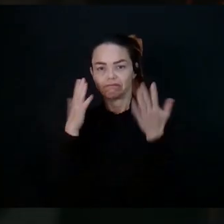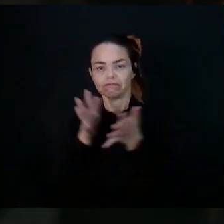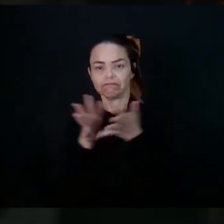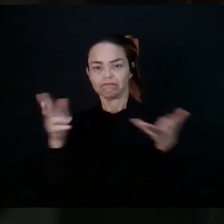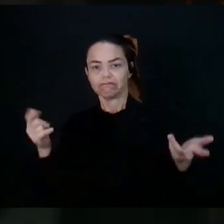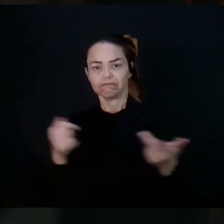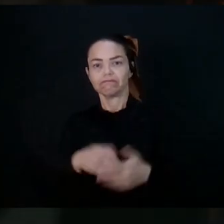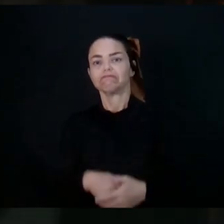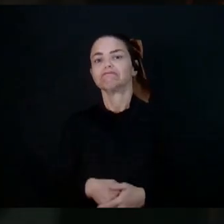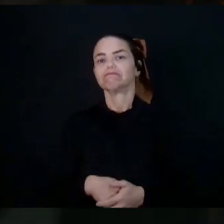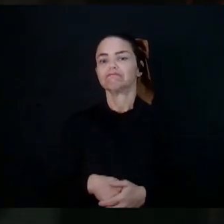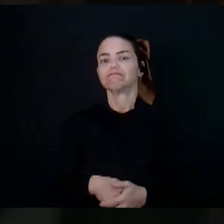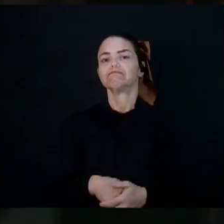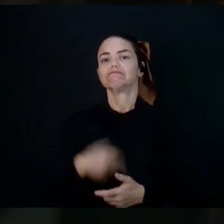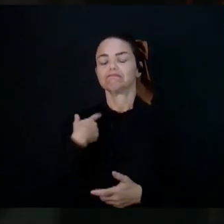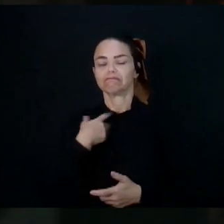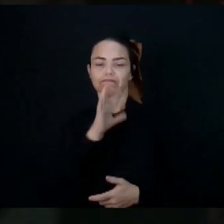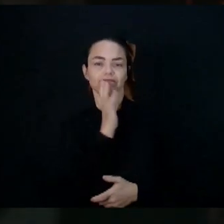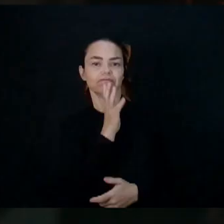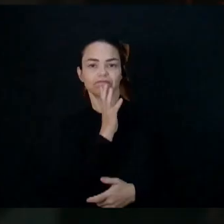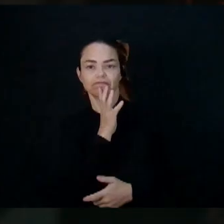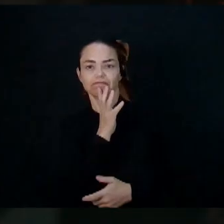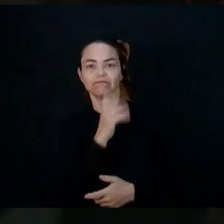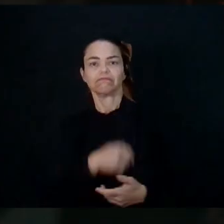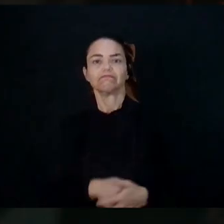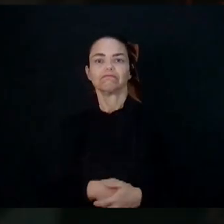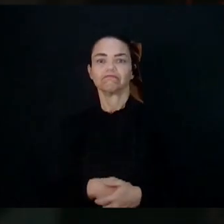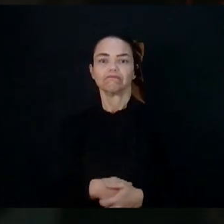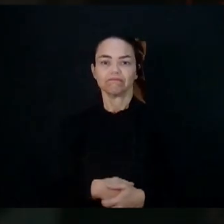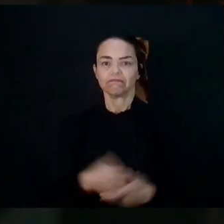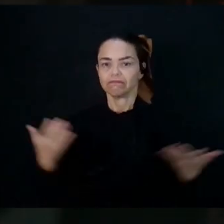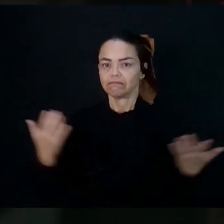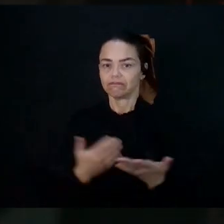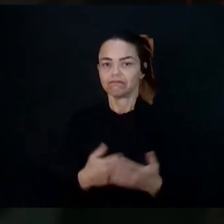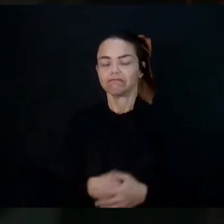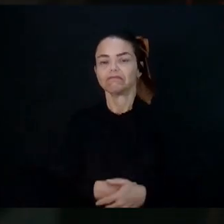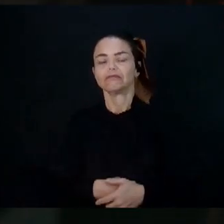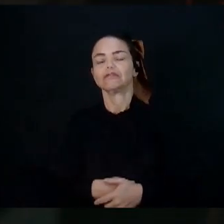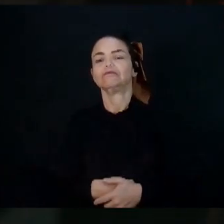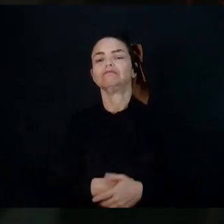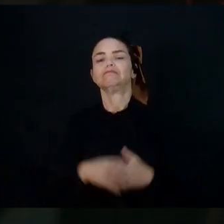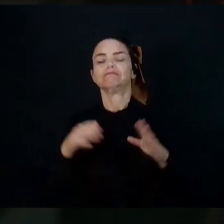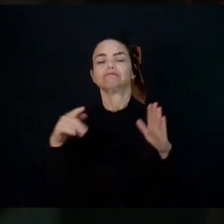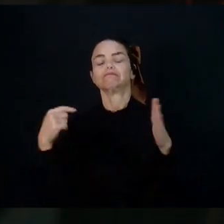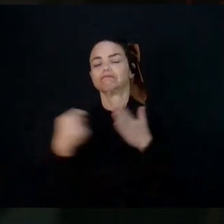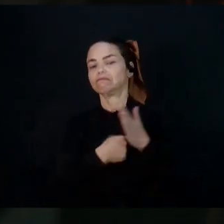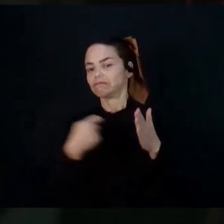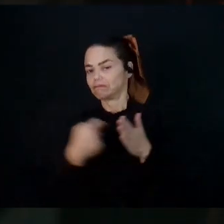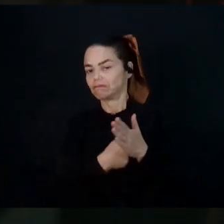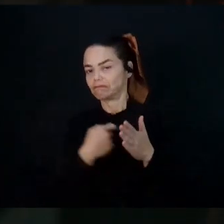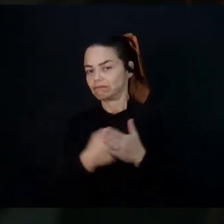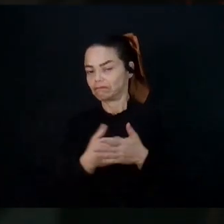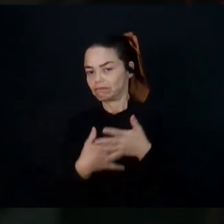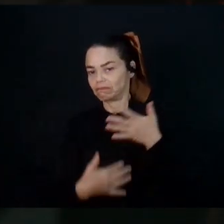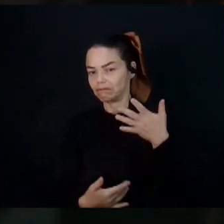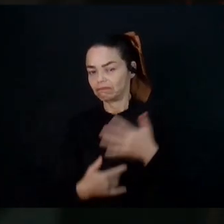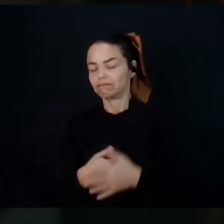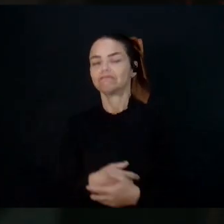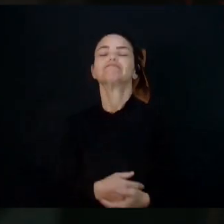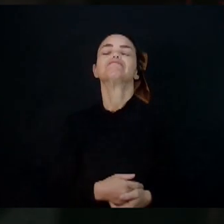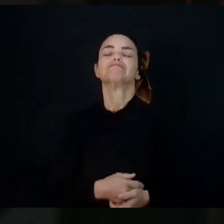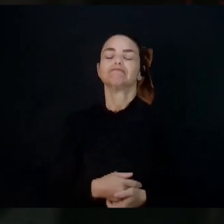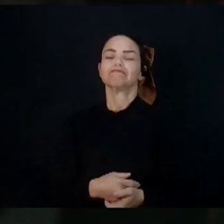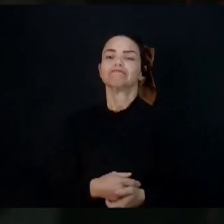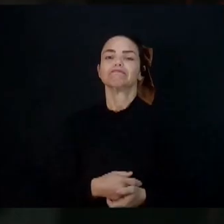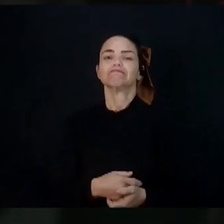ela traz esse conhecimento para a gente. Agora, o pessoal de casa está com perguntas, vamos colocar na tela então as perguntas e